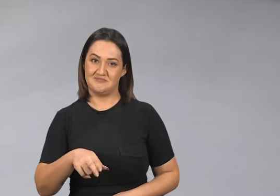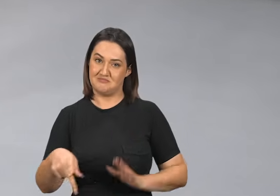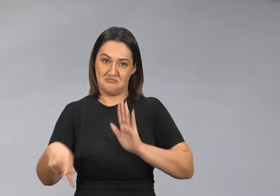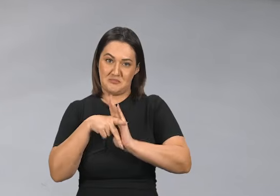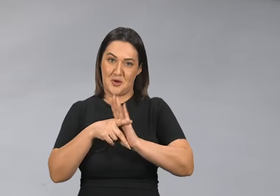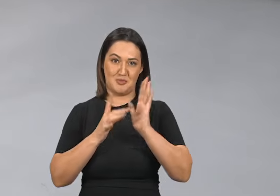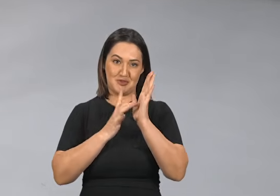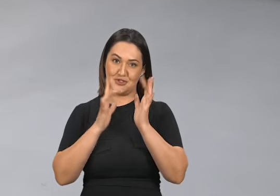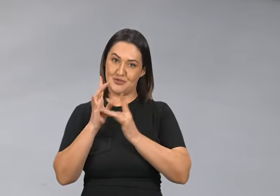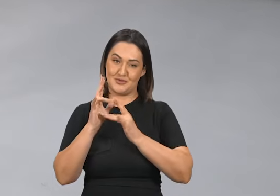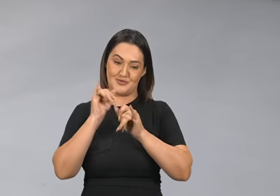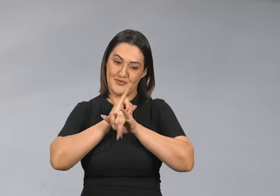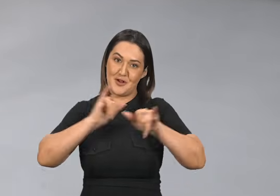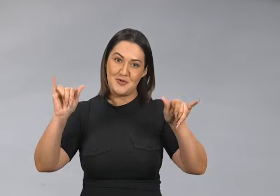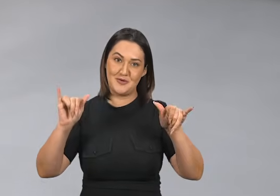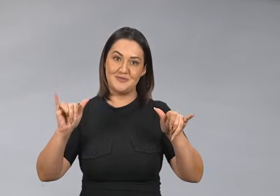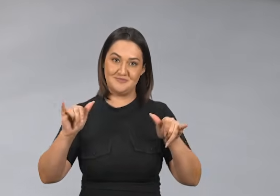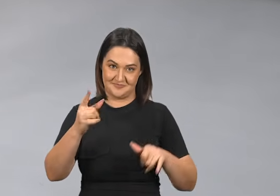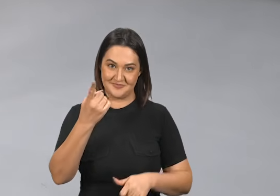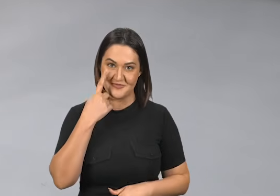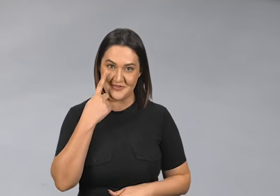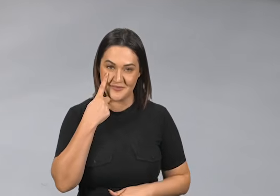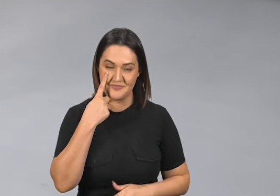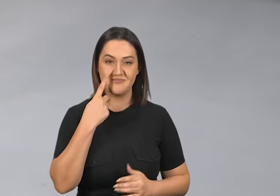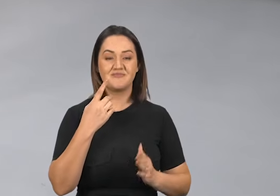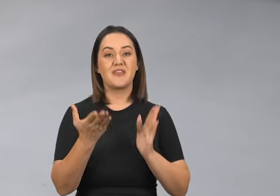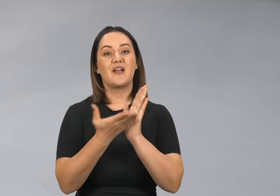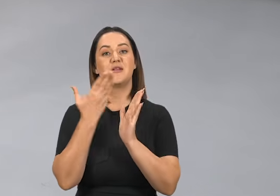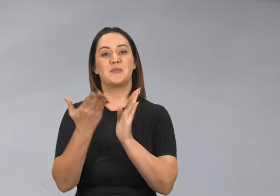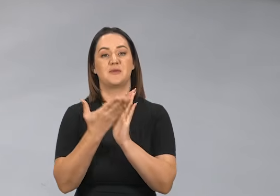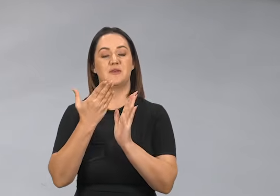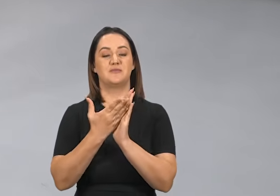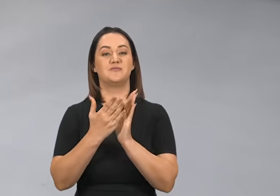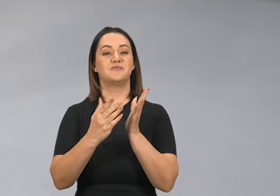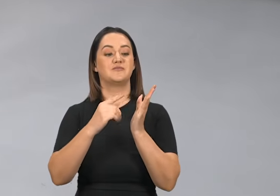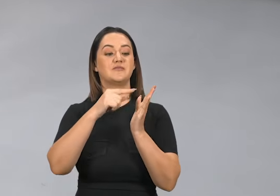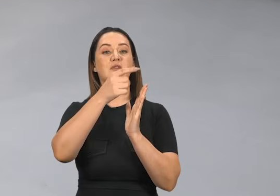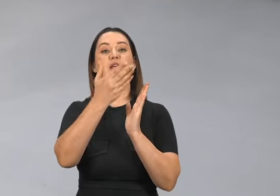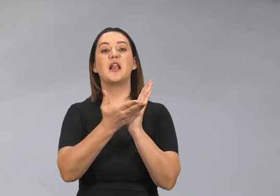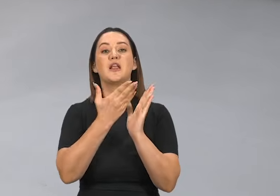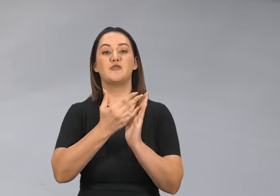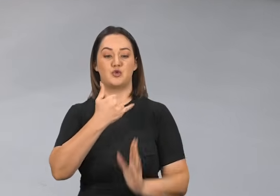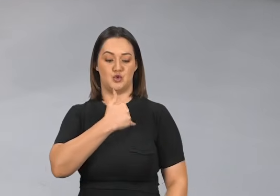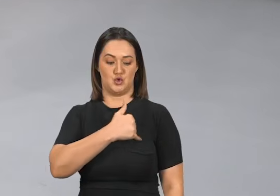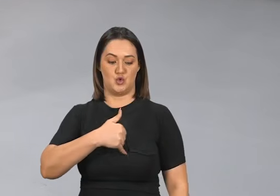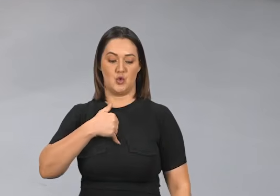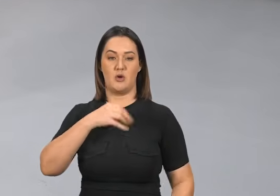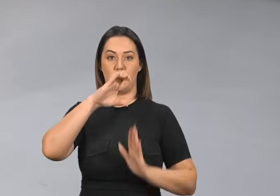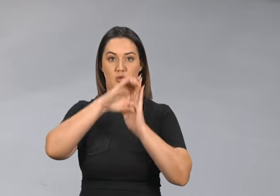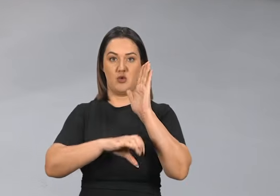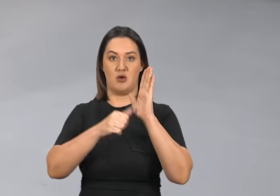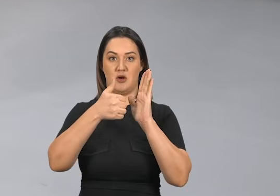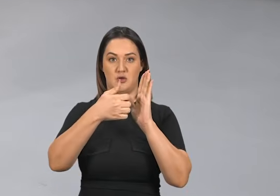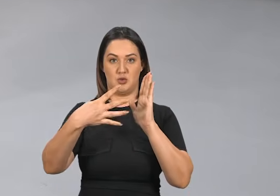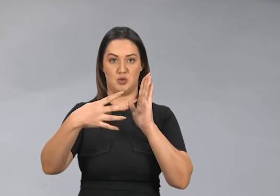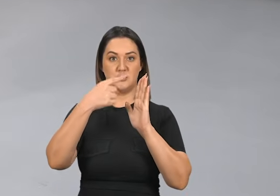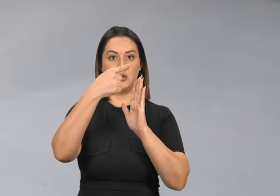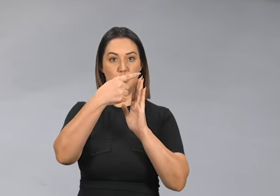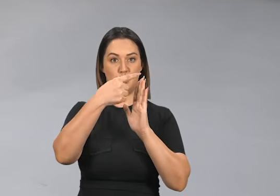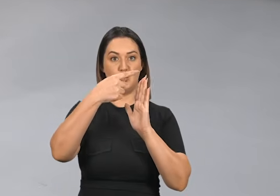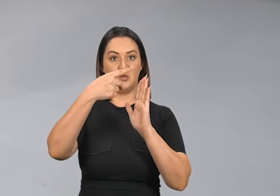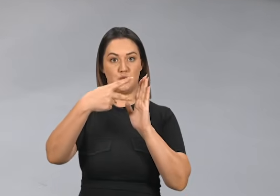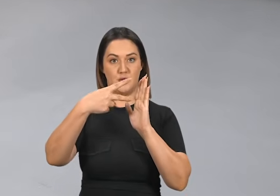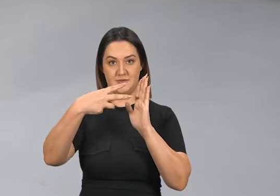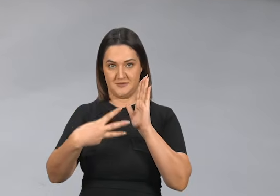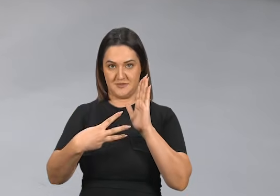Resposta: Ele mesmo. Foi Ele mesmo quem disse. Quer ver? Abra sua Bíblia comigo em João 14, versículos de 1 a